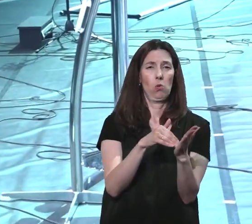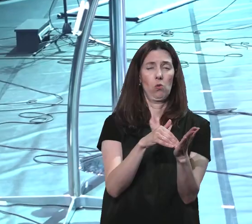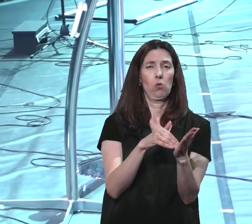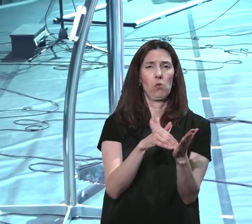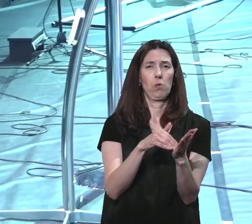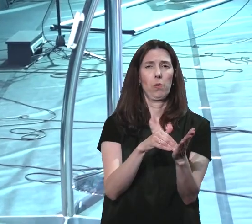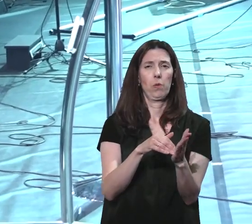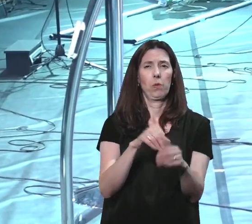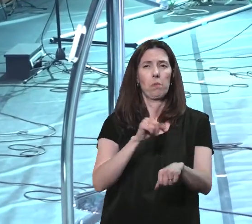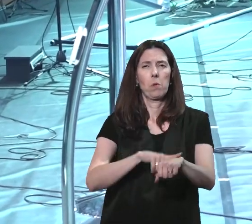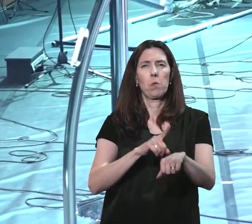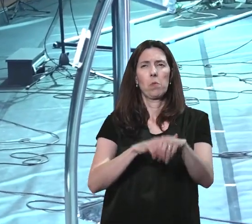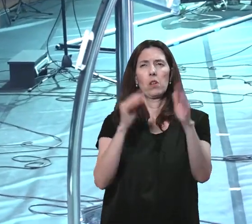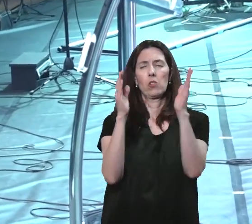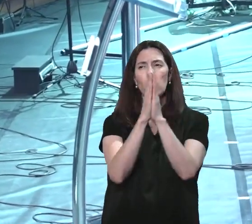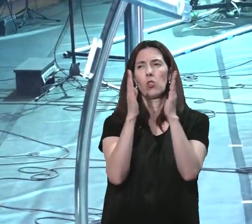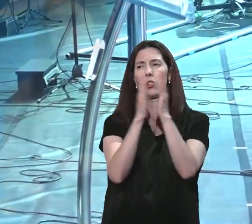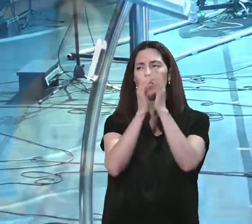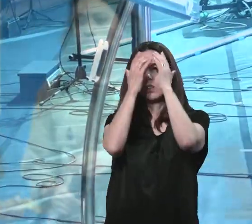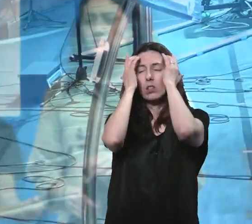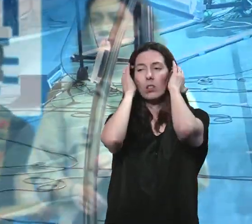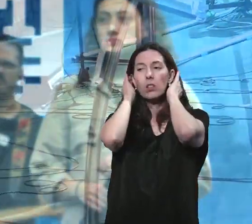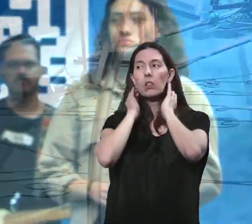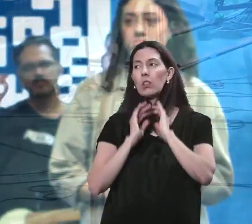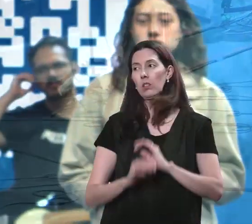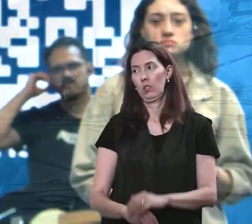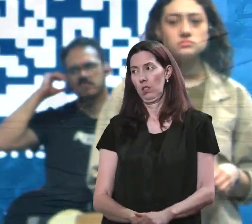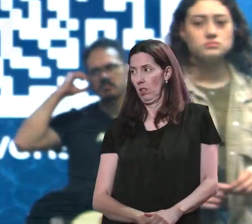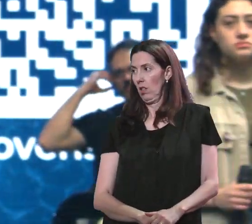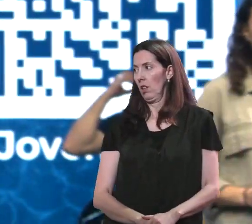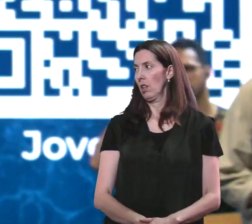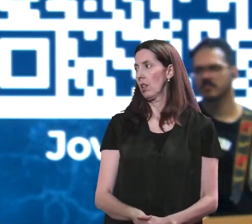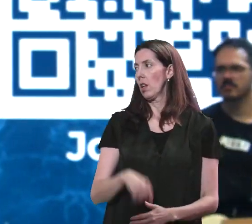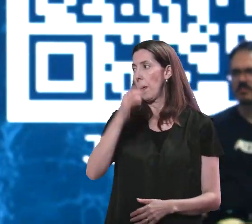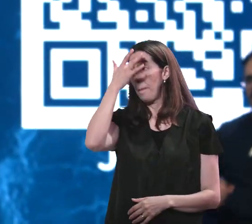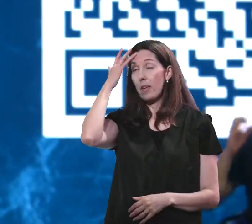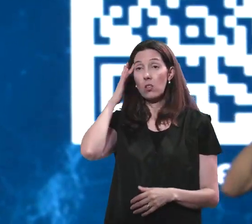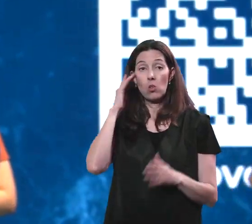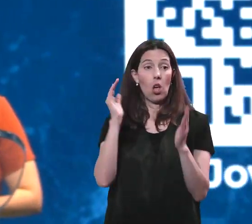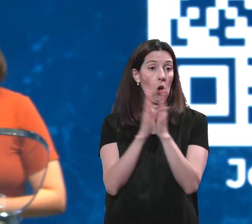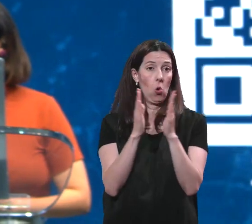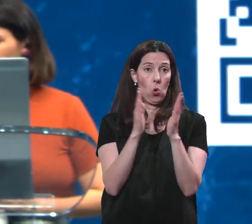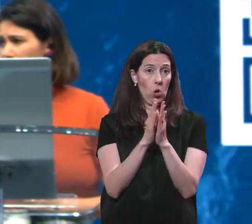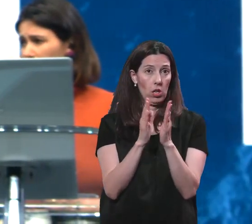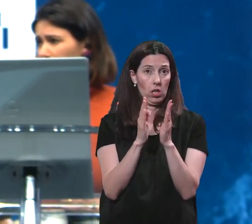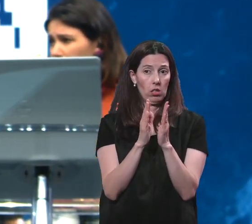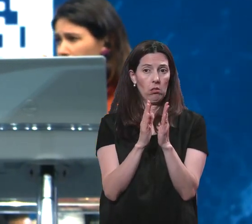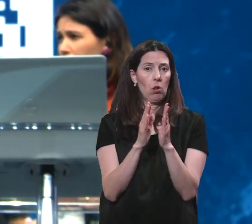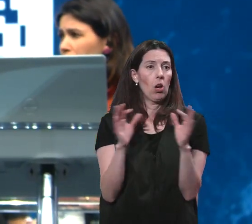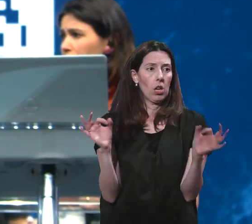Eu vou pedir para você da Flow School que já orou, não está orando por ninguém, pode voltar para o seu lugar.